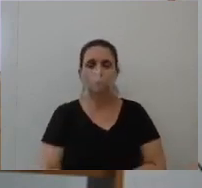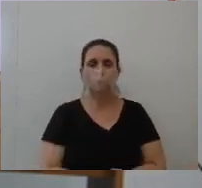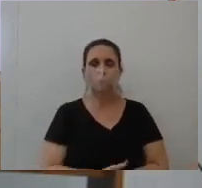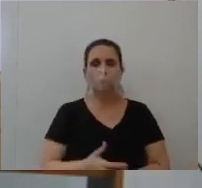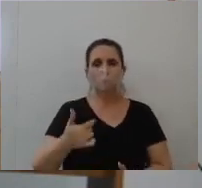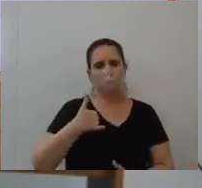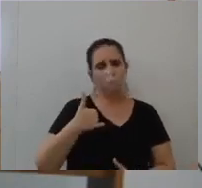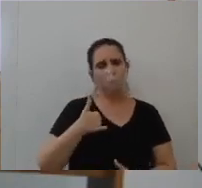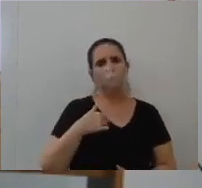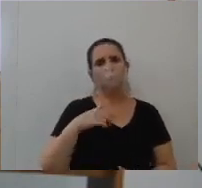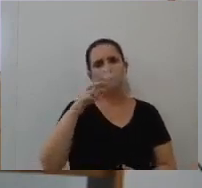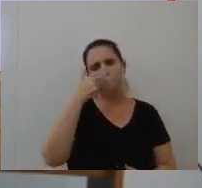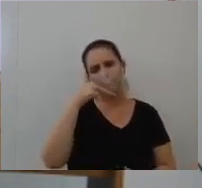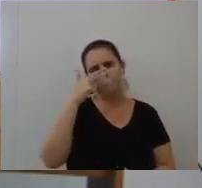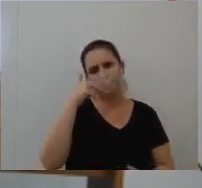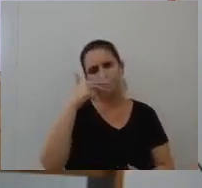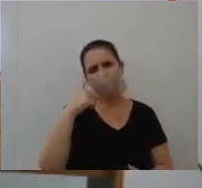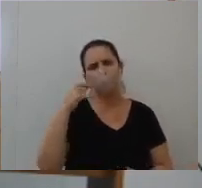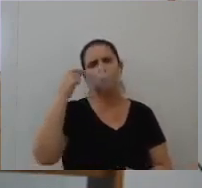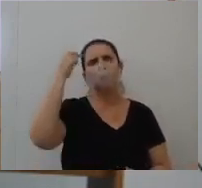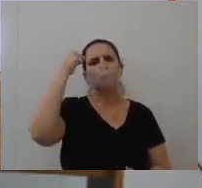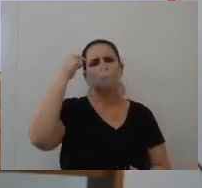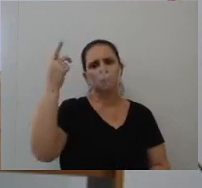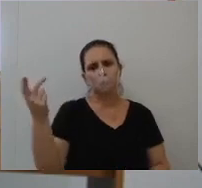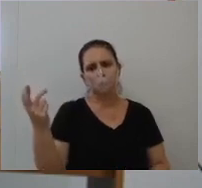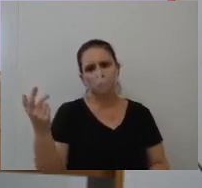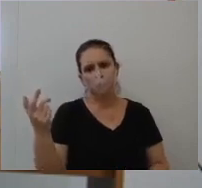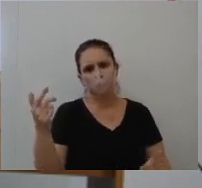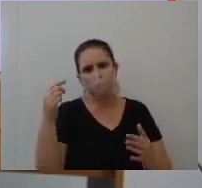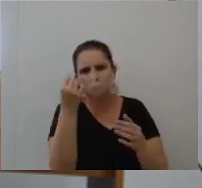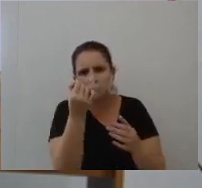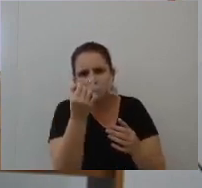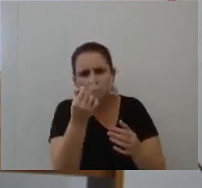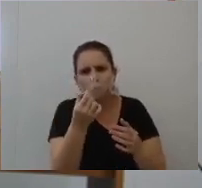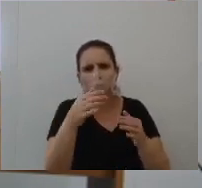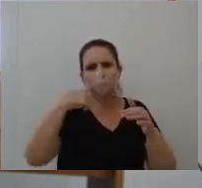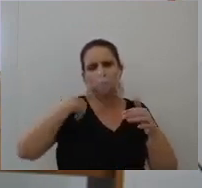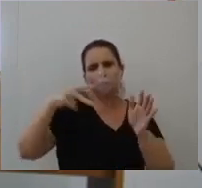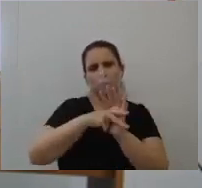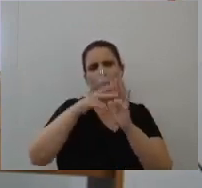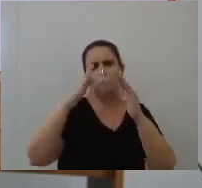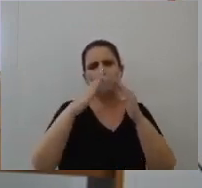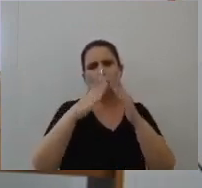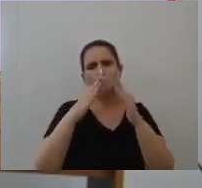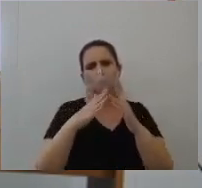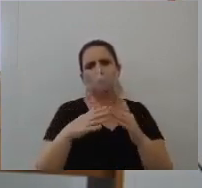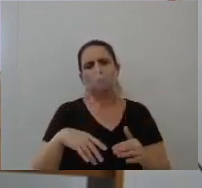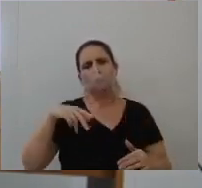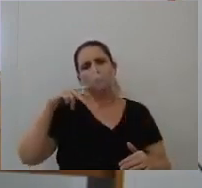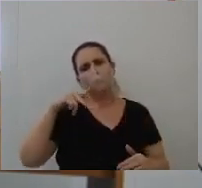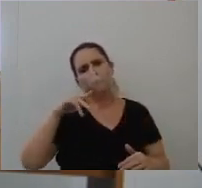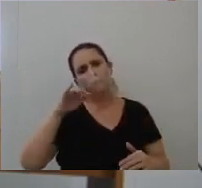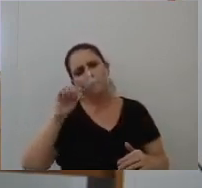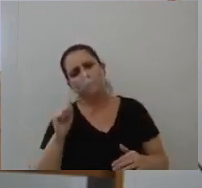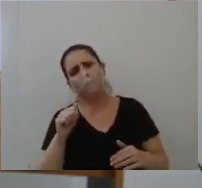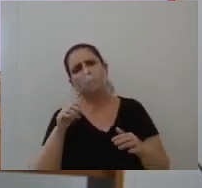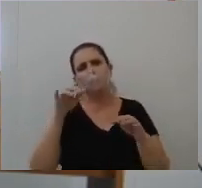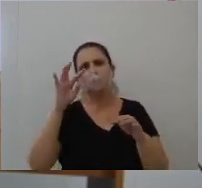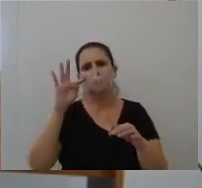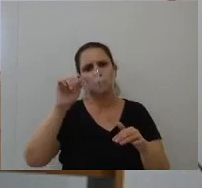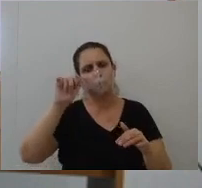o mesmo que um cisco em minha própria casa, e pia tal e qual a